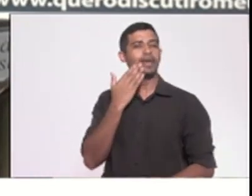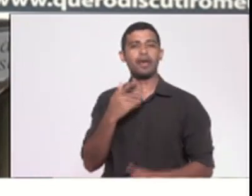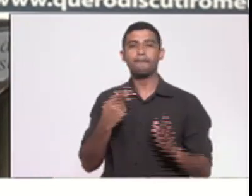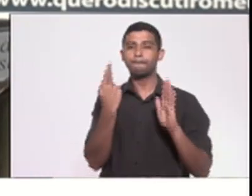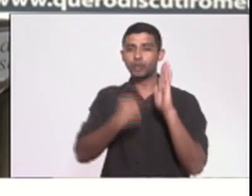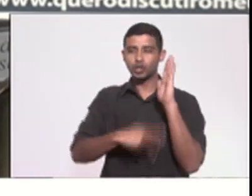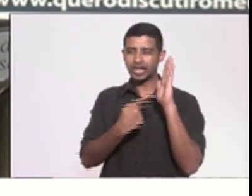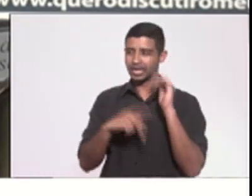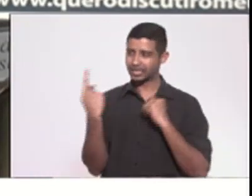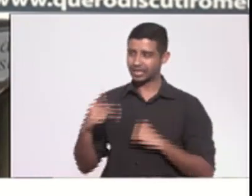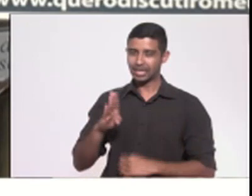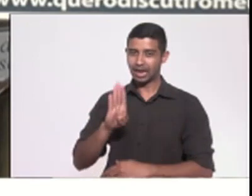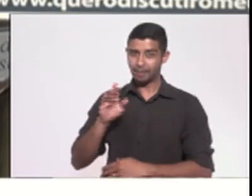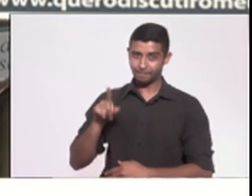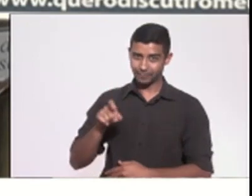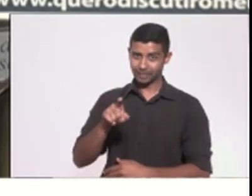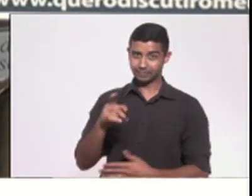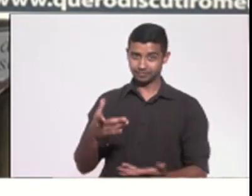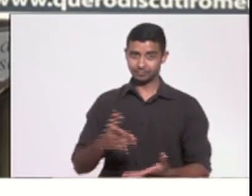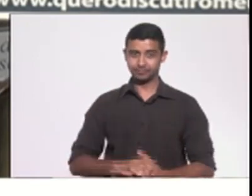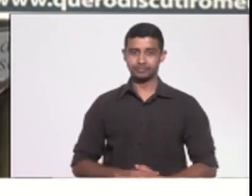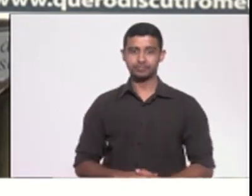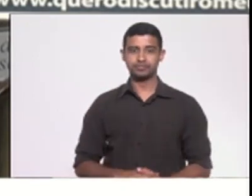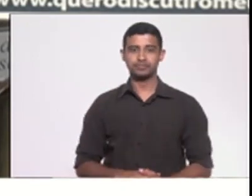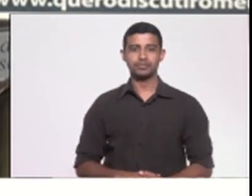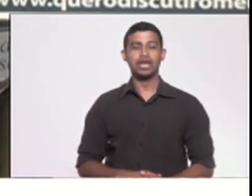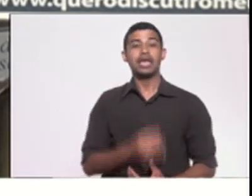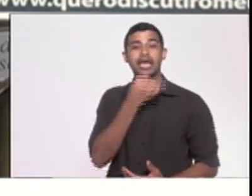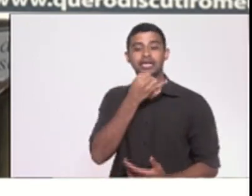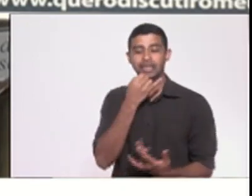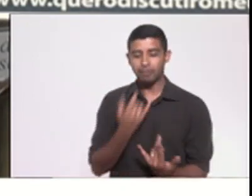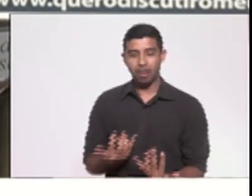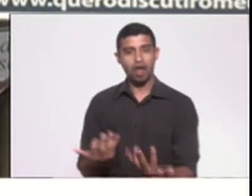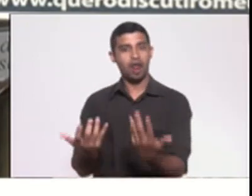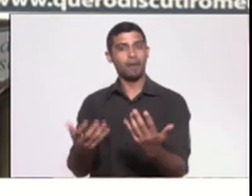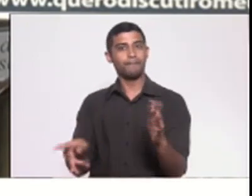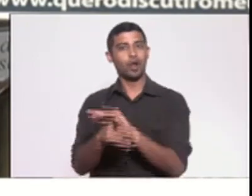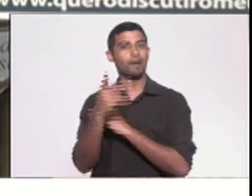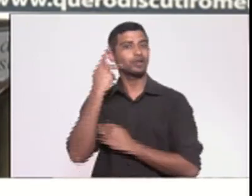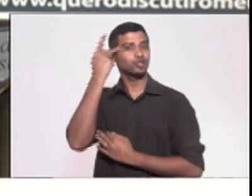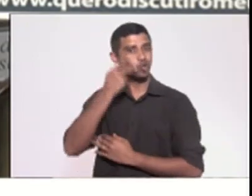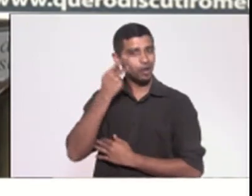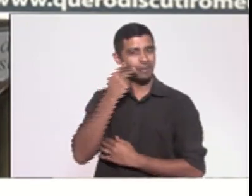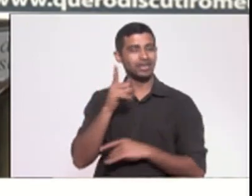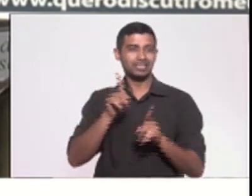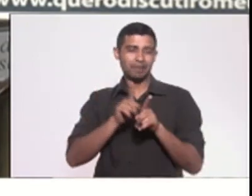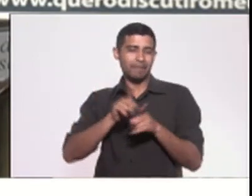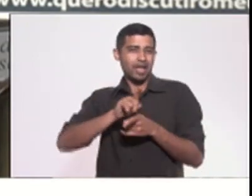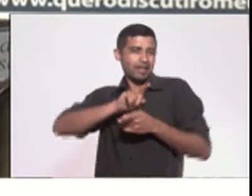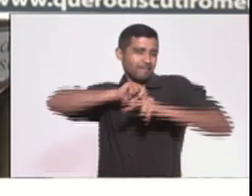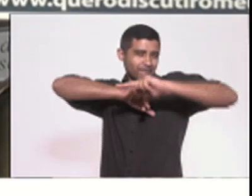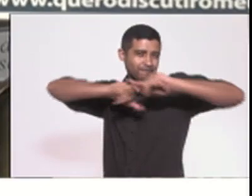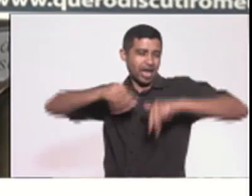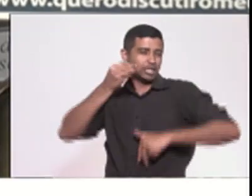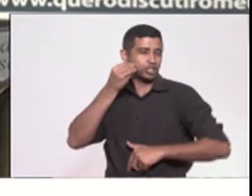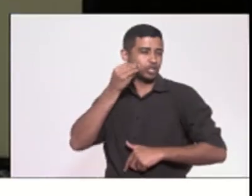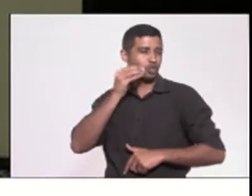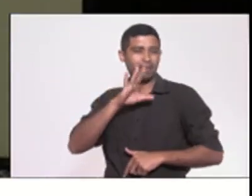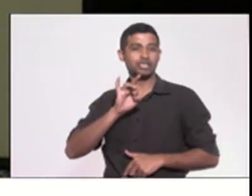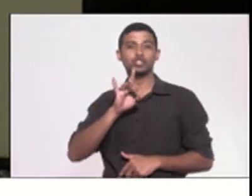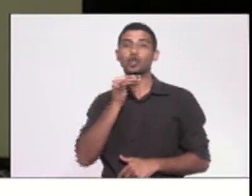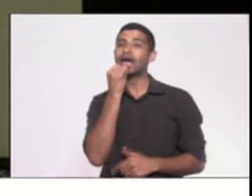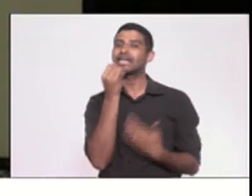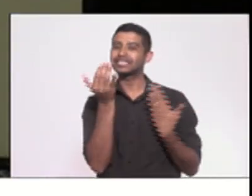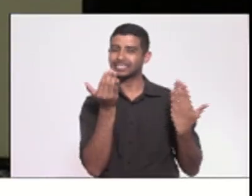da bactéria em tomateiro, por exemplo, né? Testamos em outros, mas só para exemplificar.